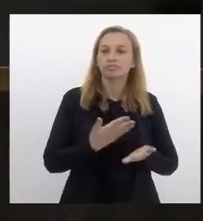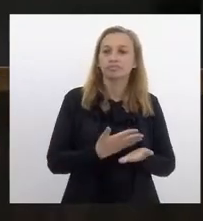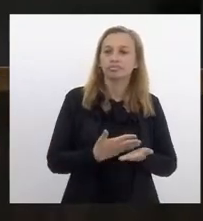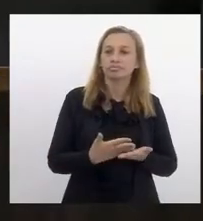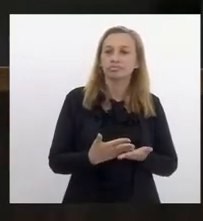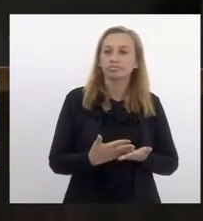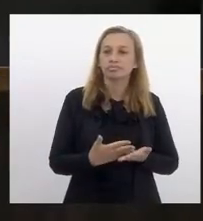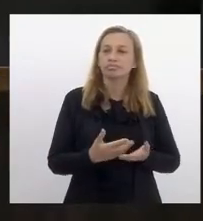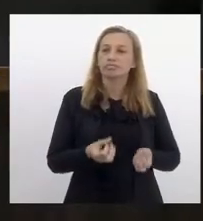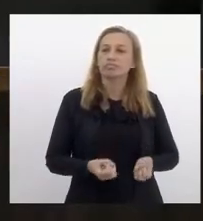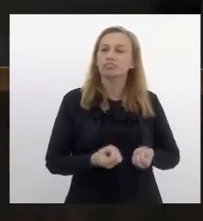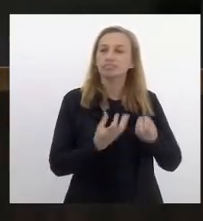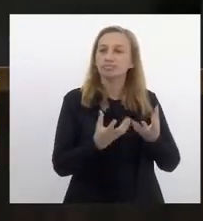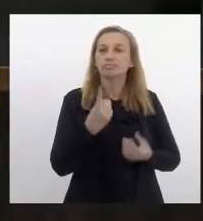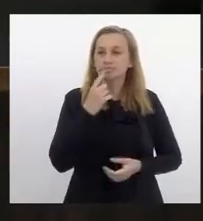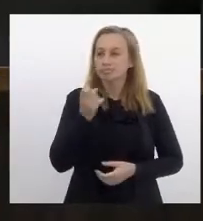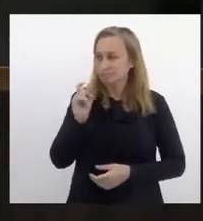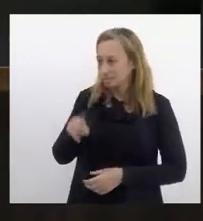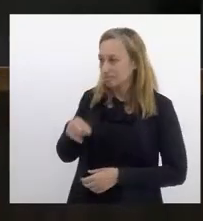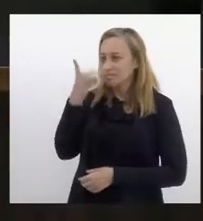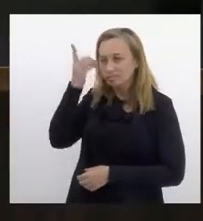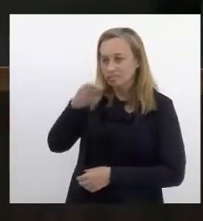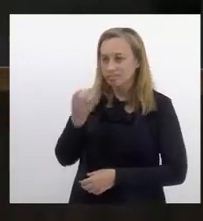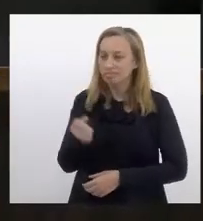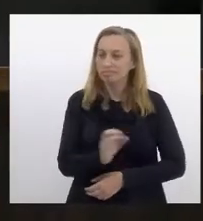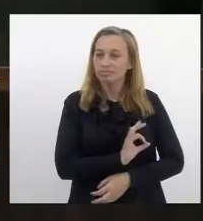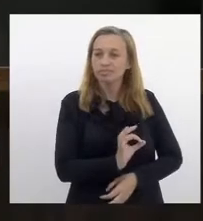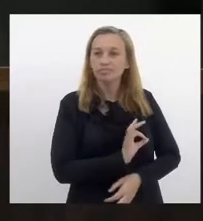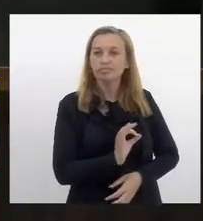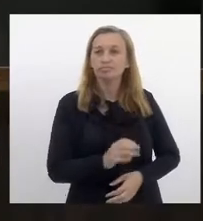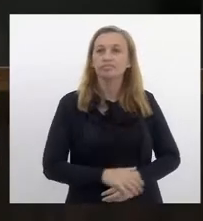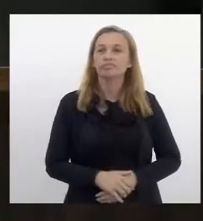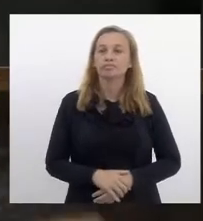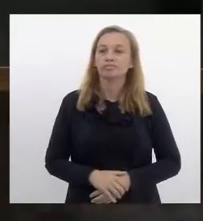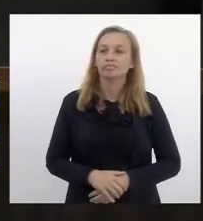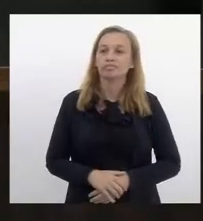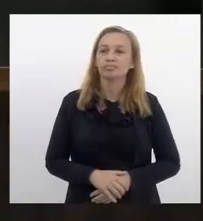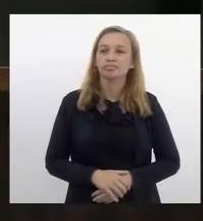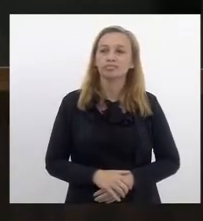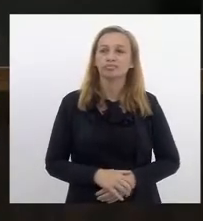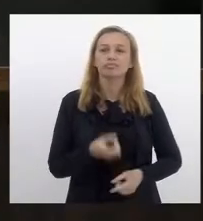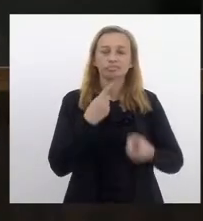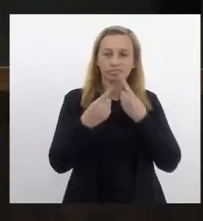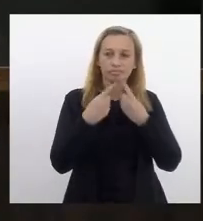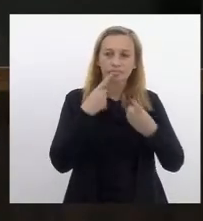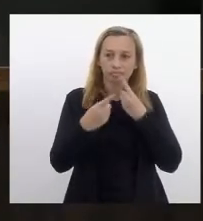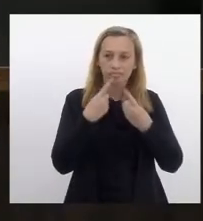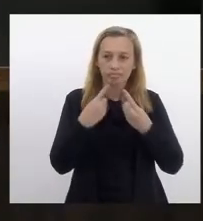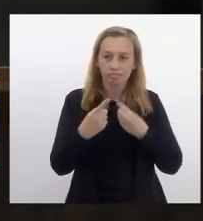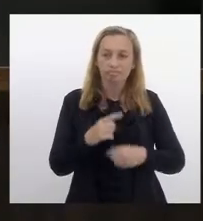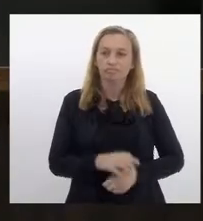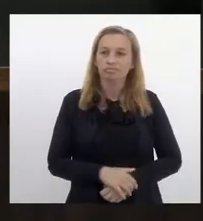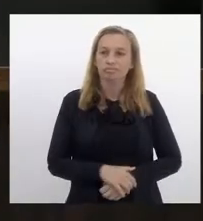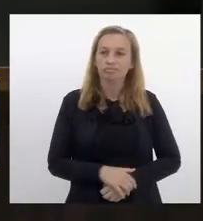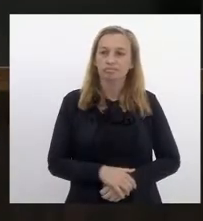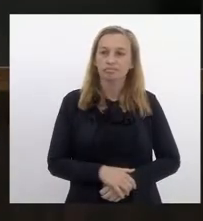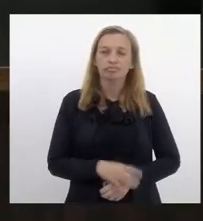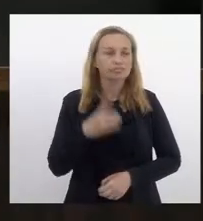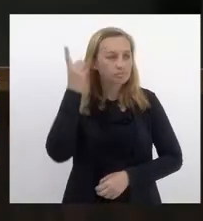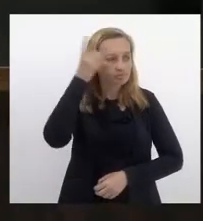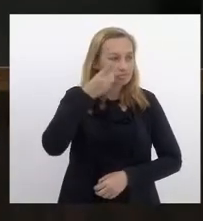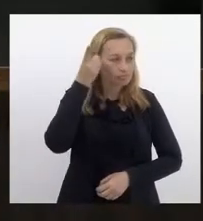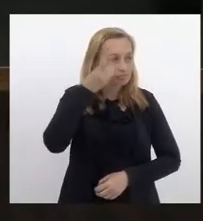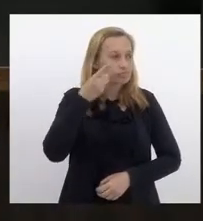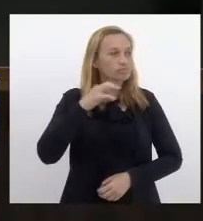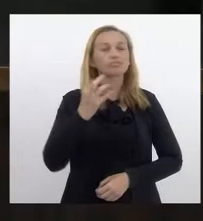galeria, já doando sangue, né, deputada Marta? Com os pareceres emitidos em discussão, Deputada Marta